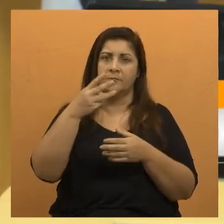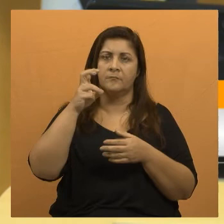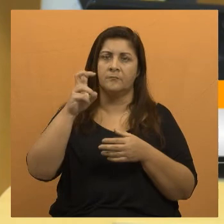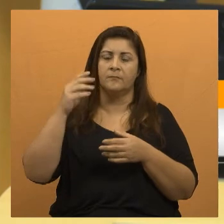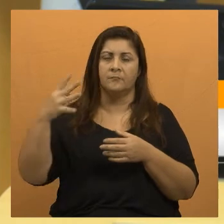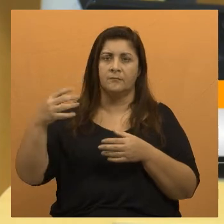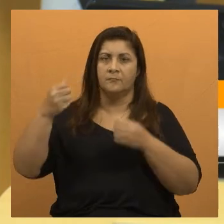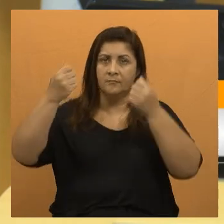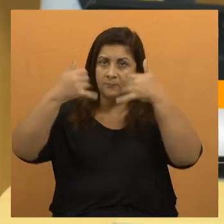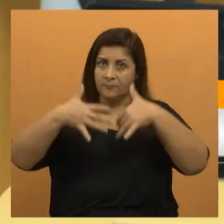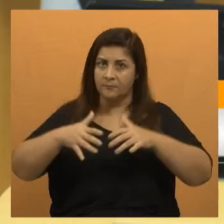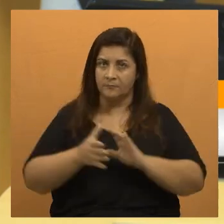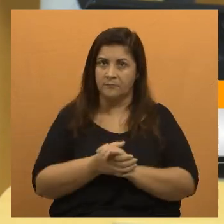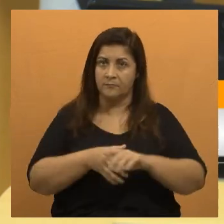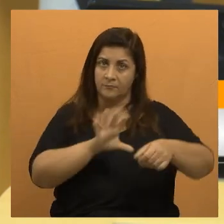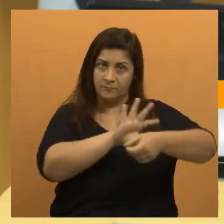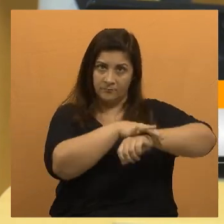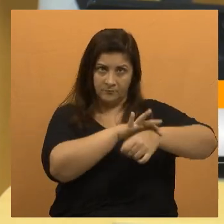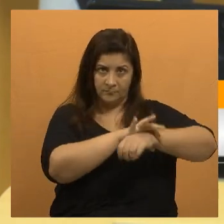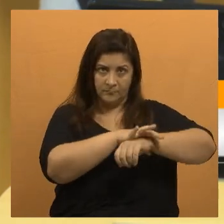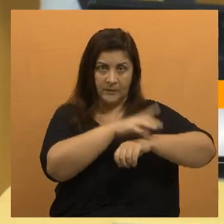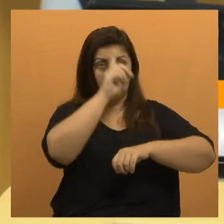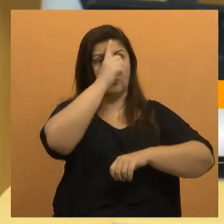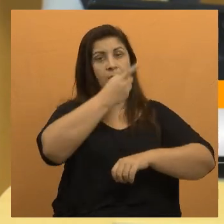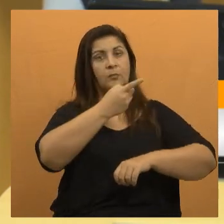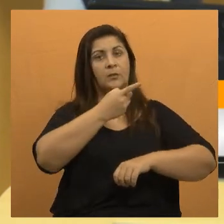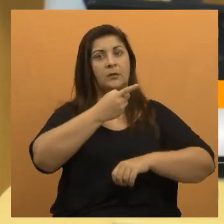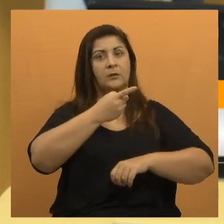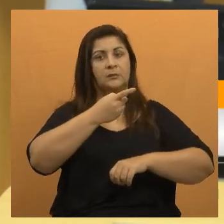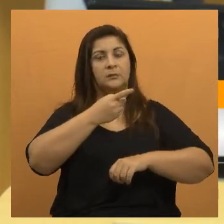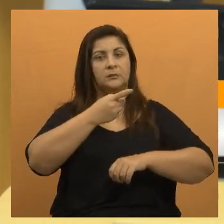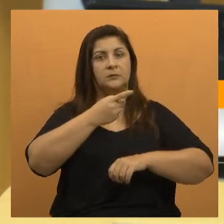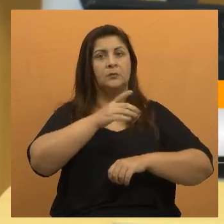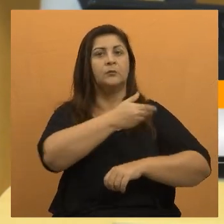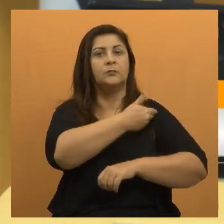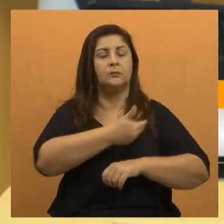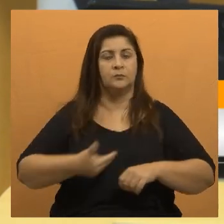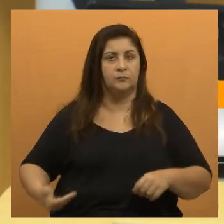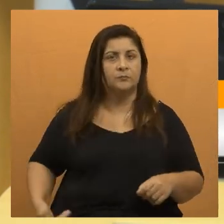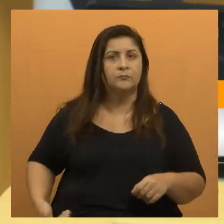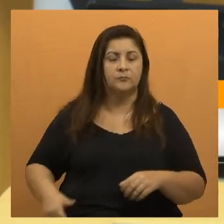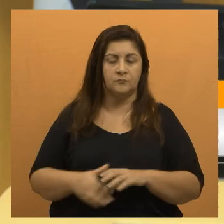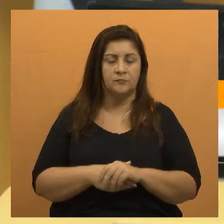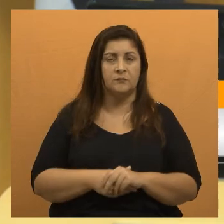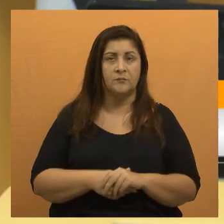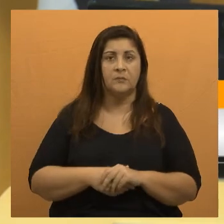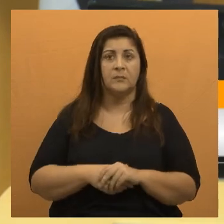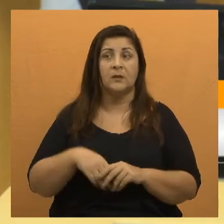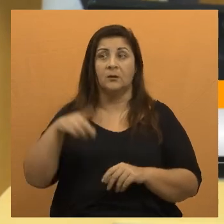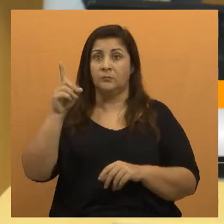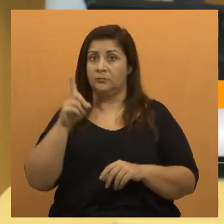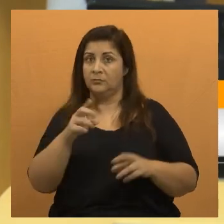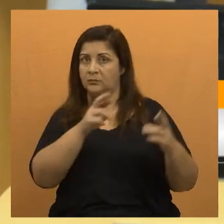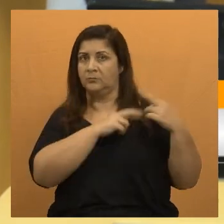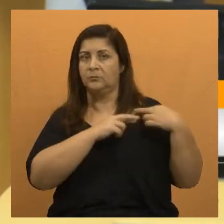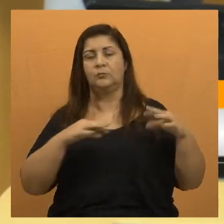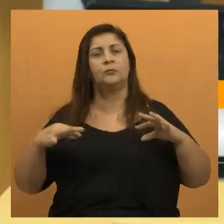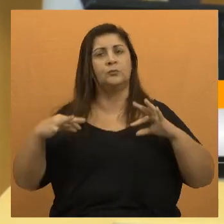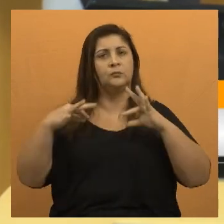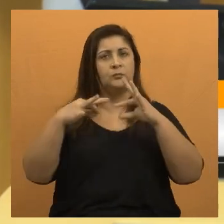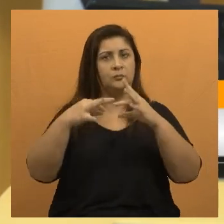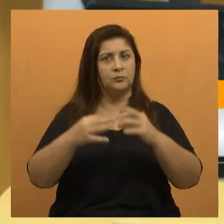segurança pública é o dever do Estado, direito e responsabilidade de todos, e é exercido